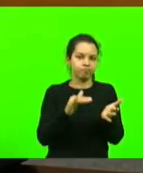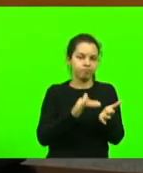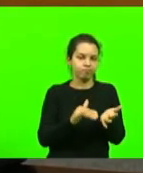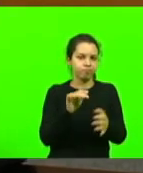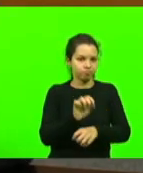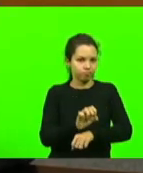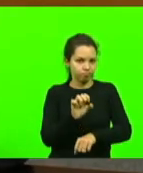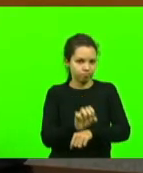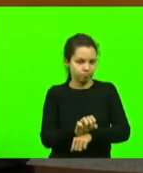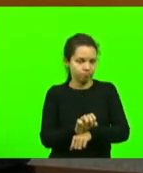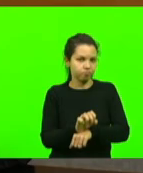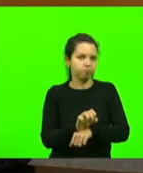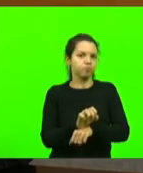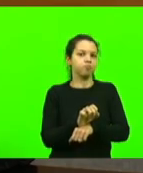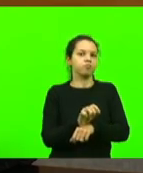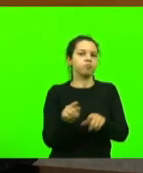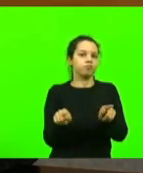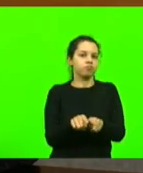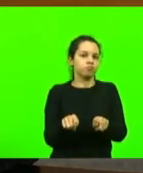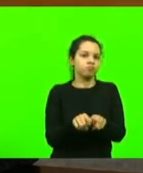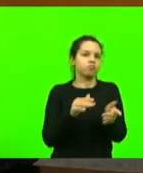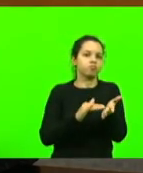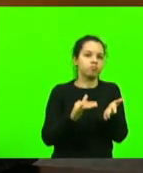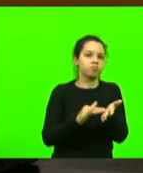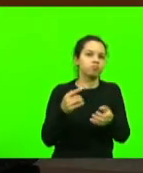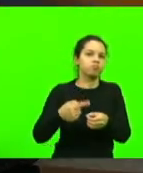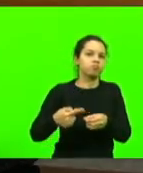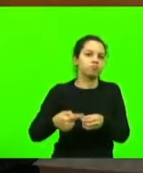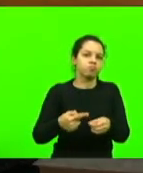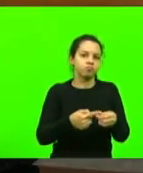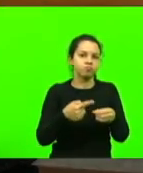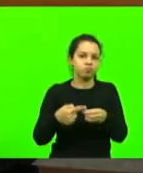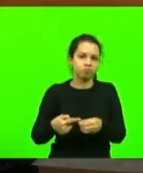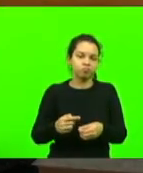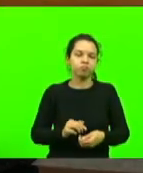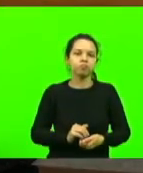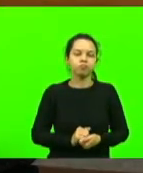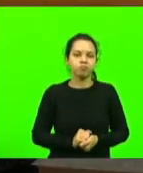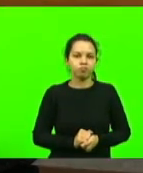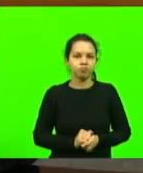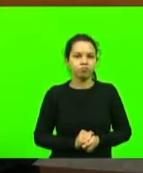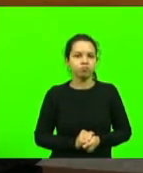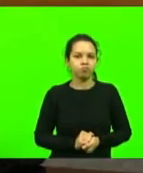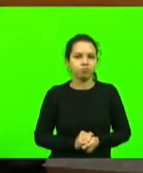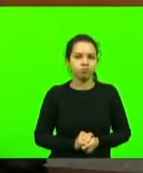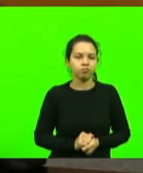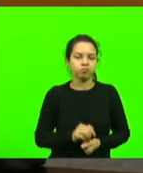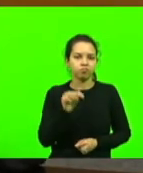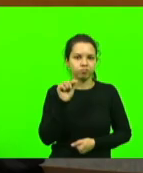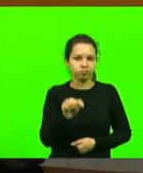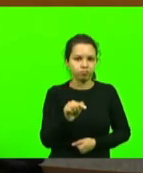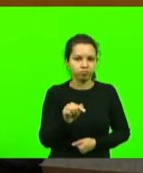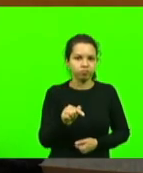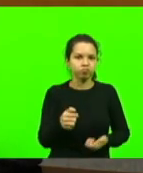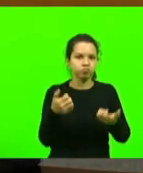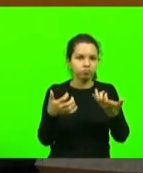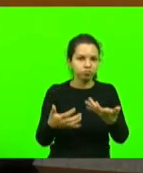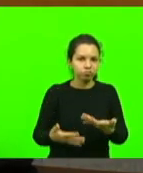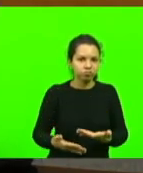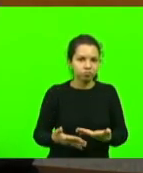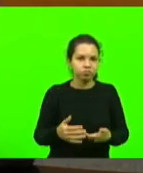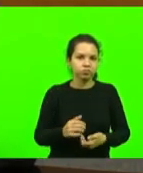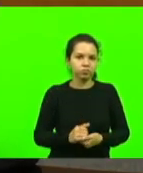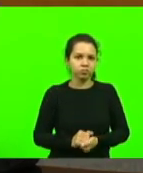tanto Estadual quanto nas secretarias municipais e e Esse princípio da subsidiaridade